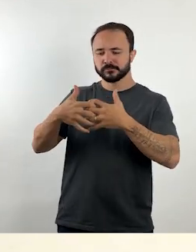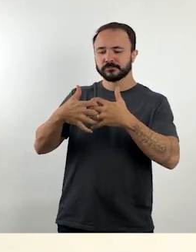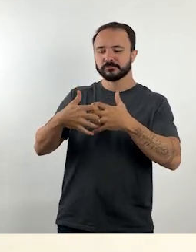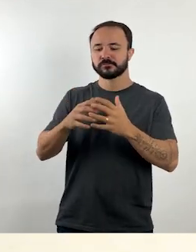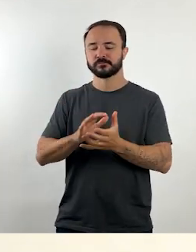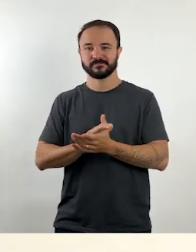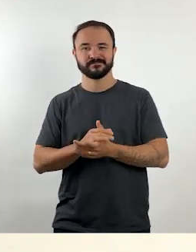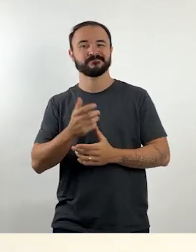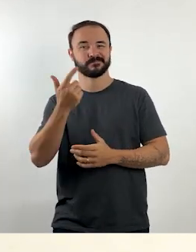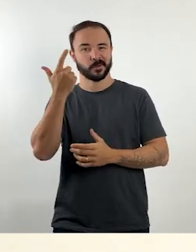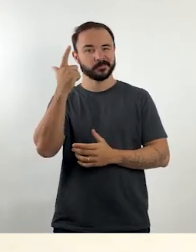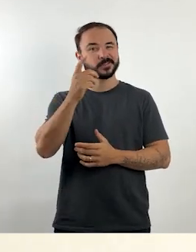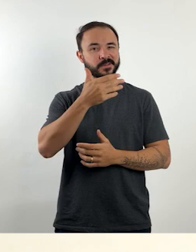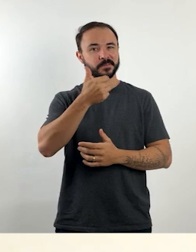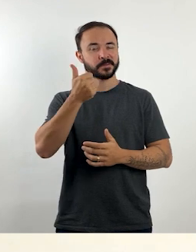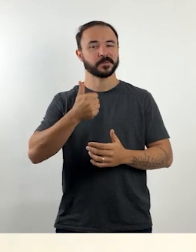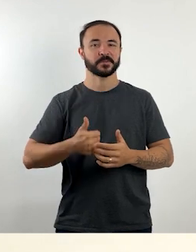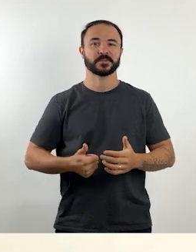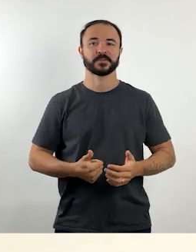ação, ele fique mais fluido.